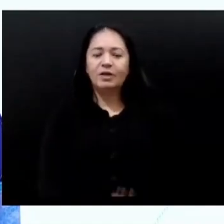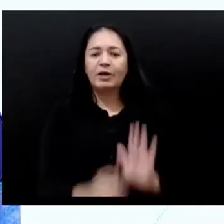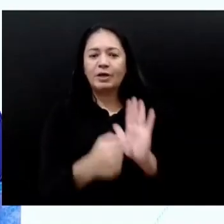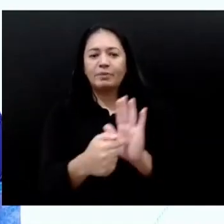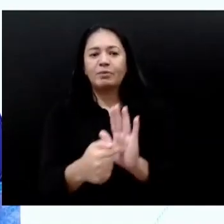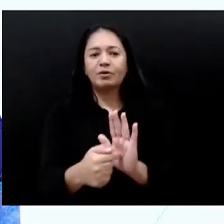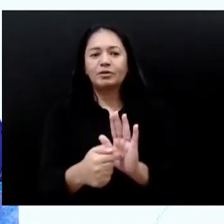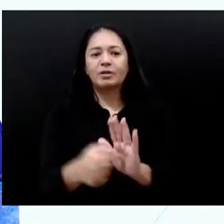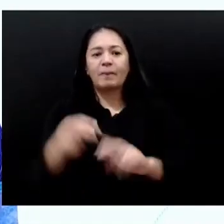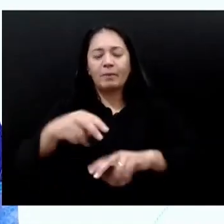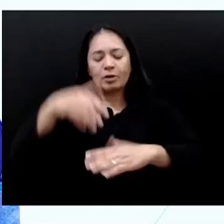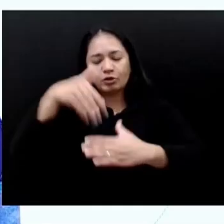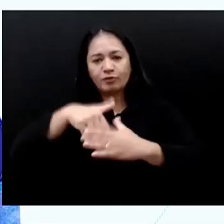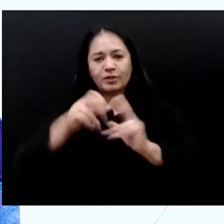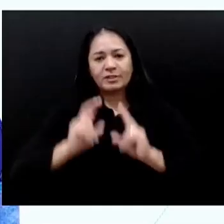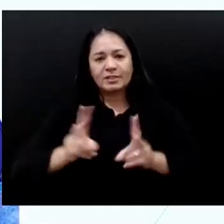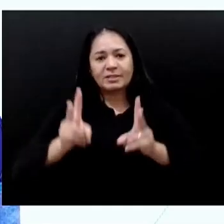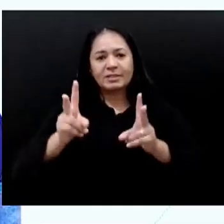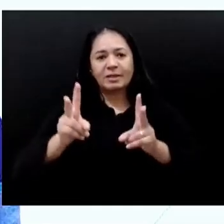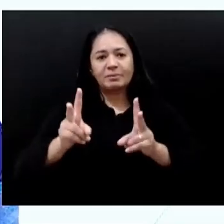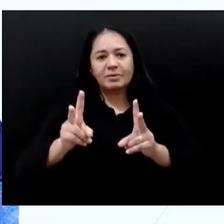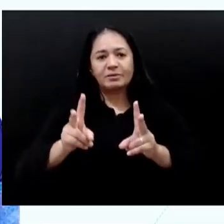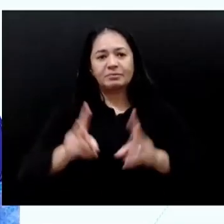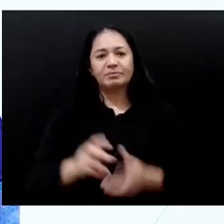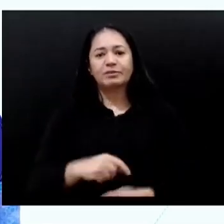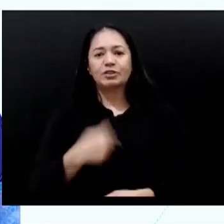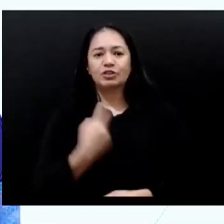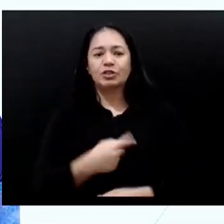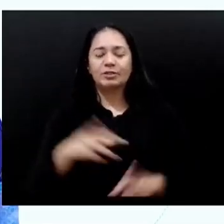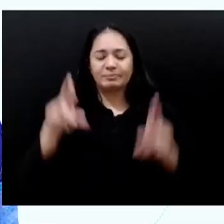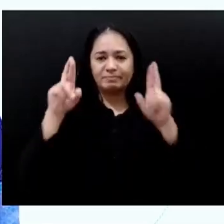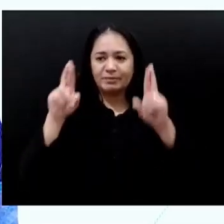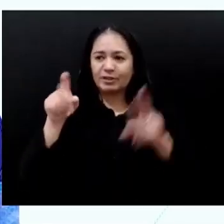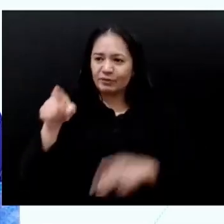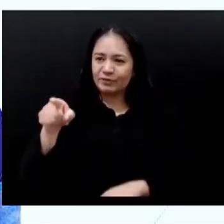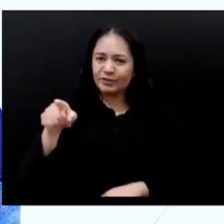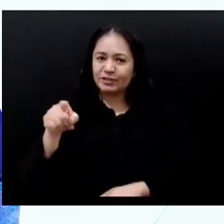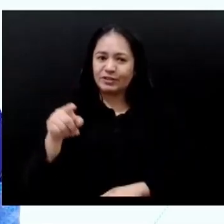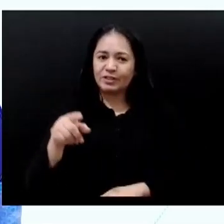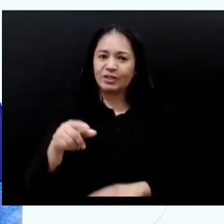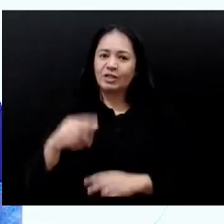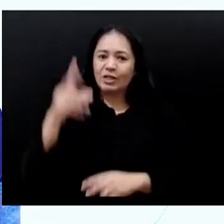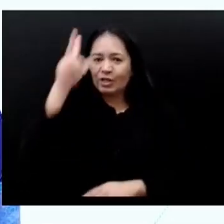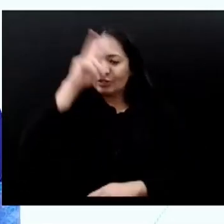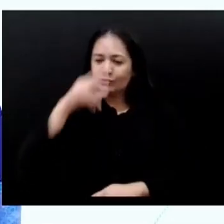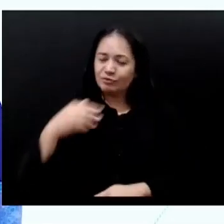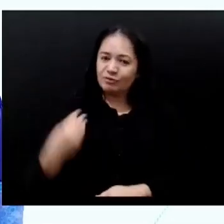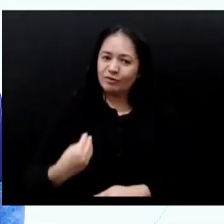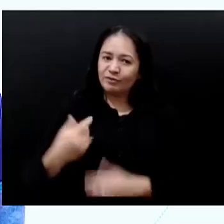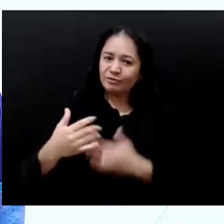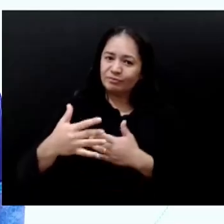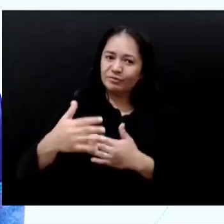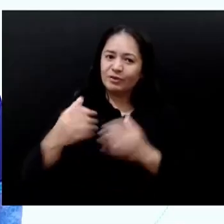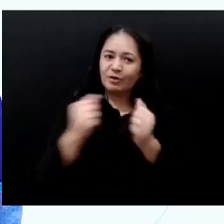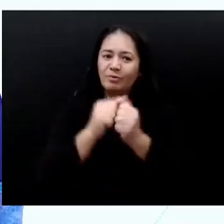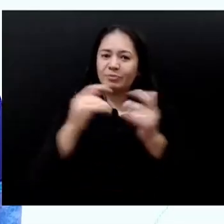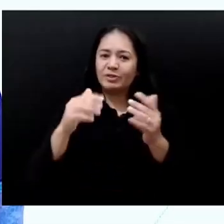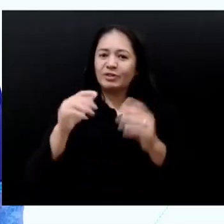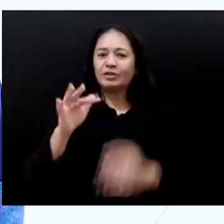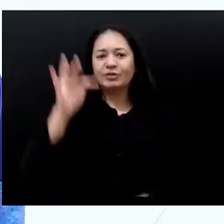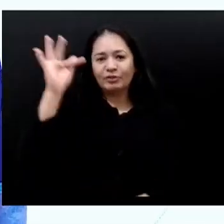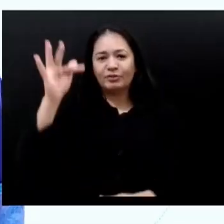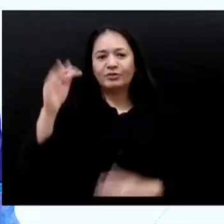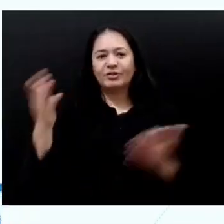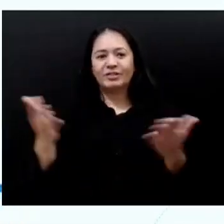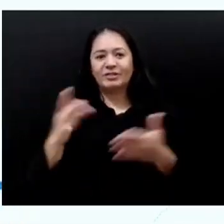que é dado para você. E a gente espera que você tenha uma trajetória brilhante e um dia também esteja aqui no comando dessa cidade.